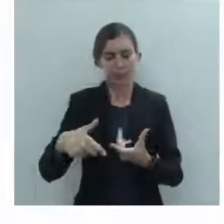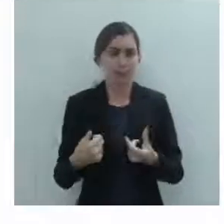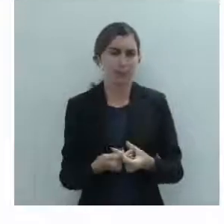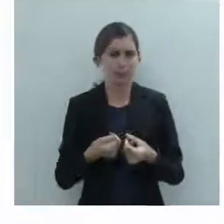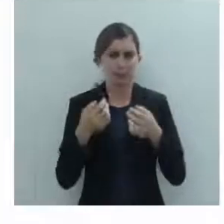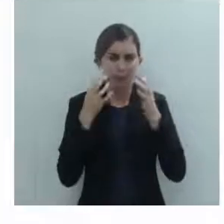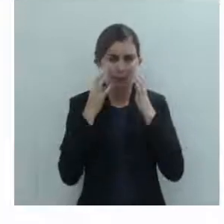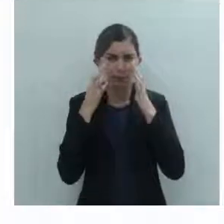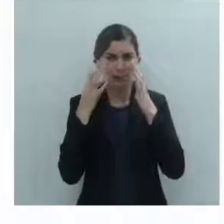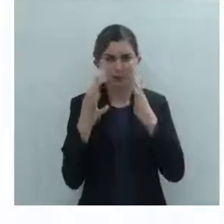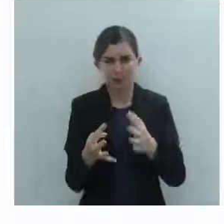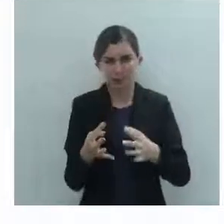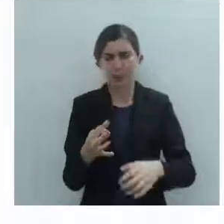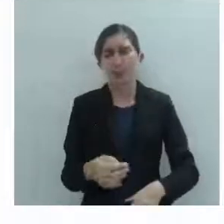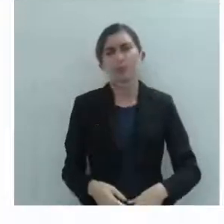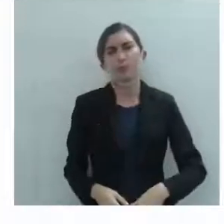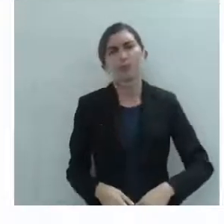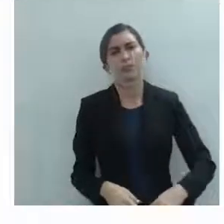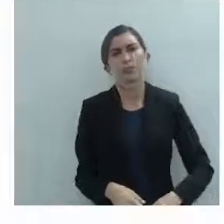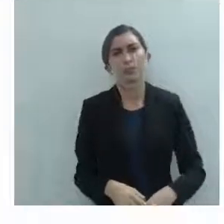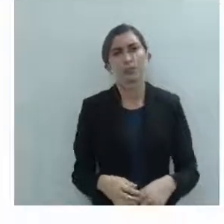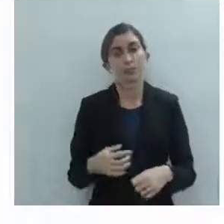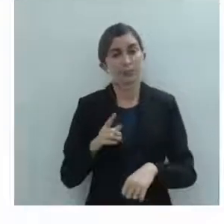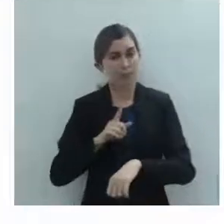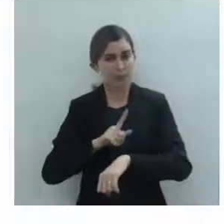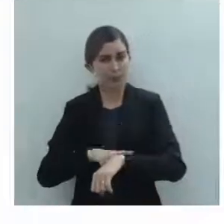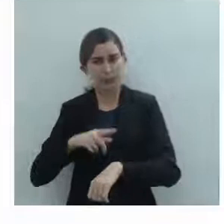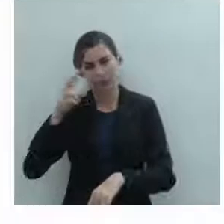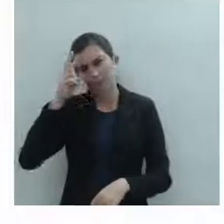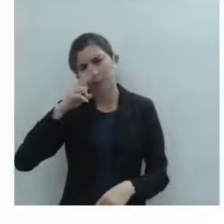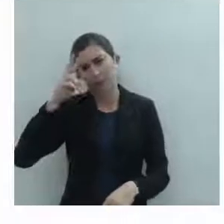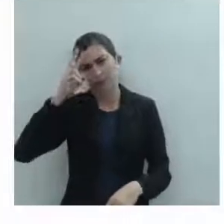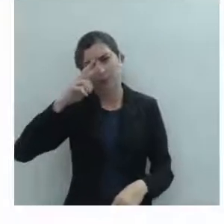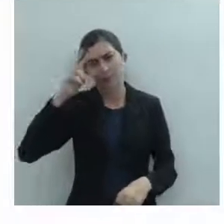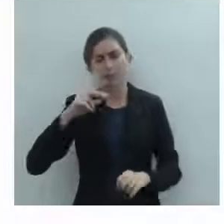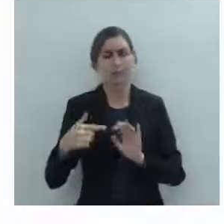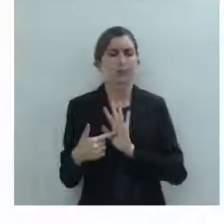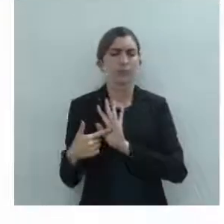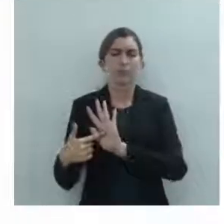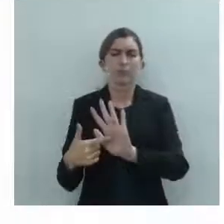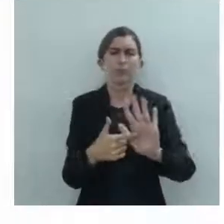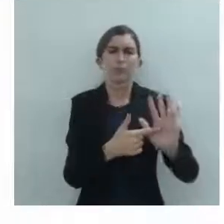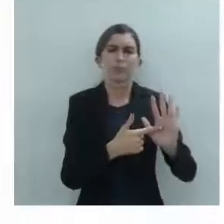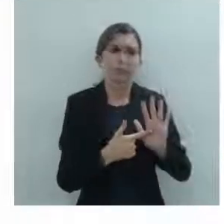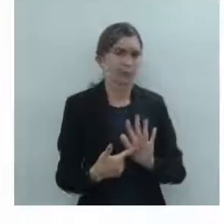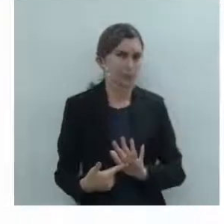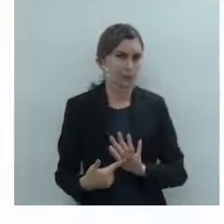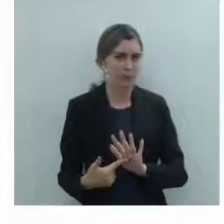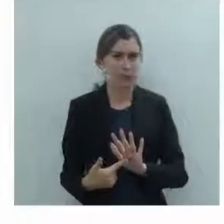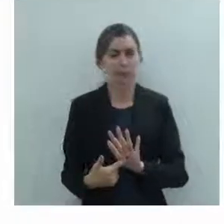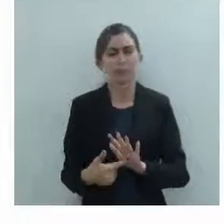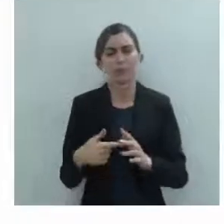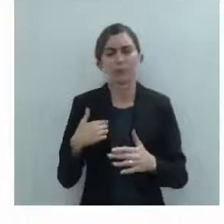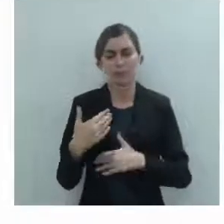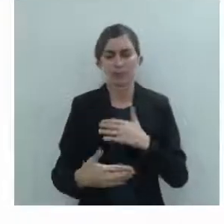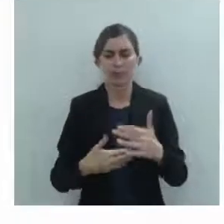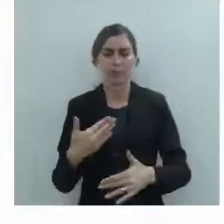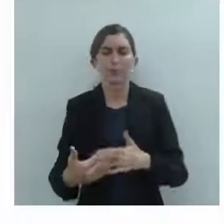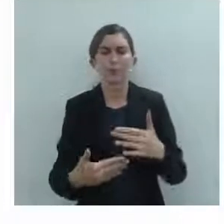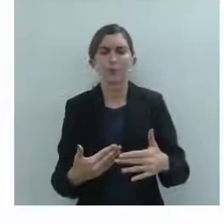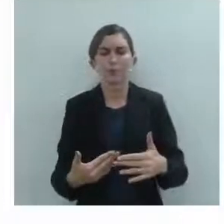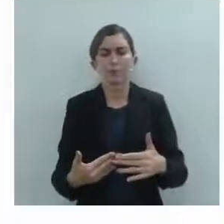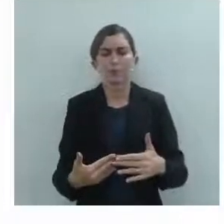presta atenção comigo e o tempo histórico revela e esclarece o processo pelo qual